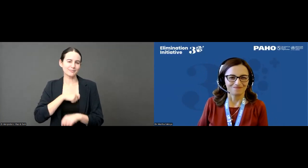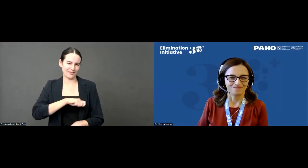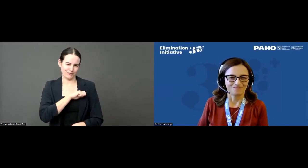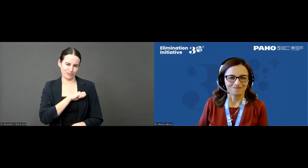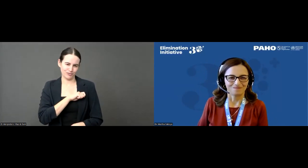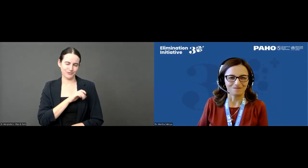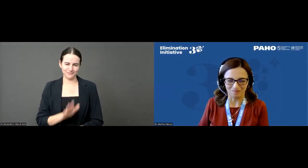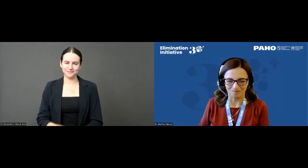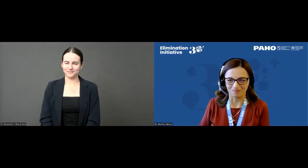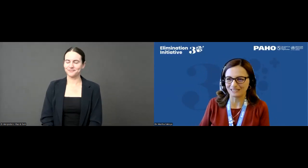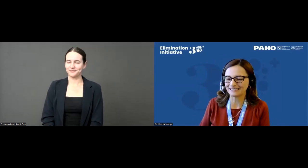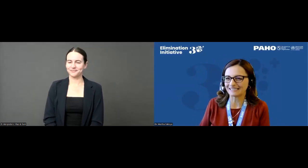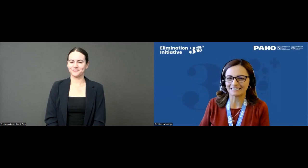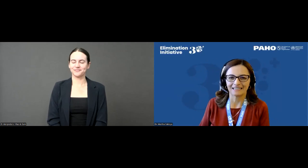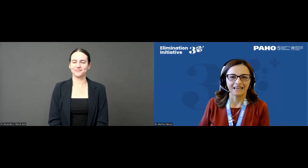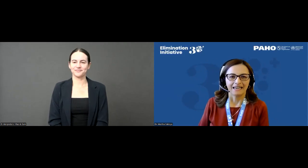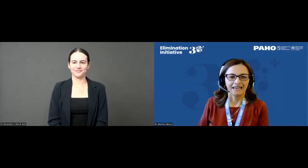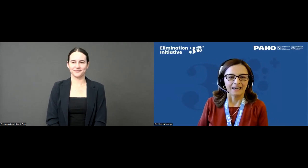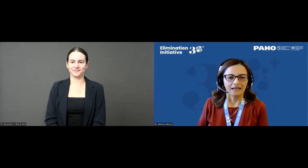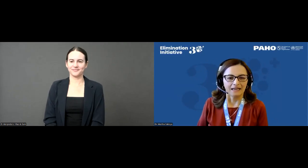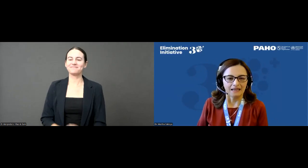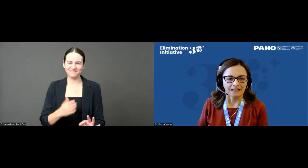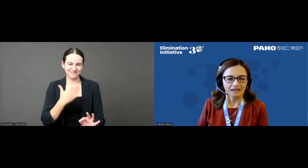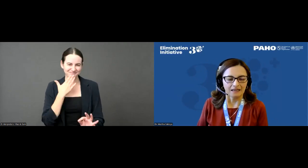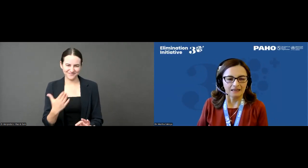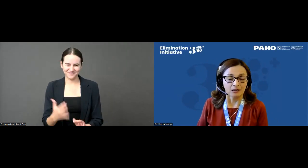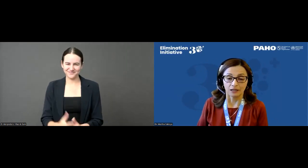vamos falar em espanhol.